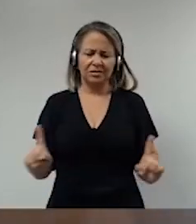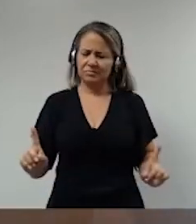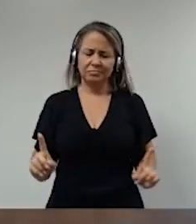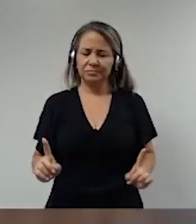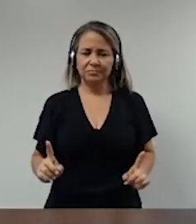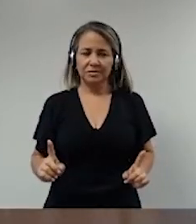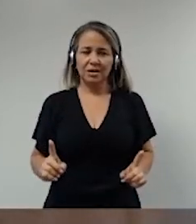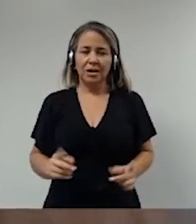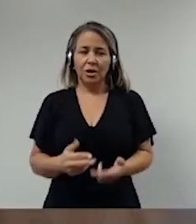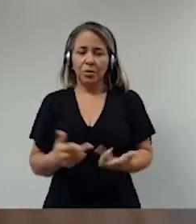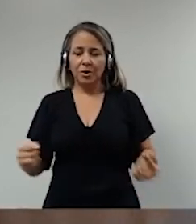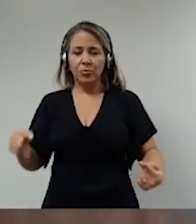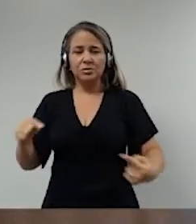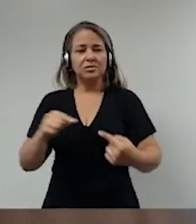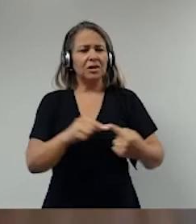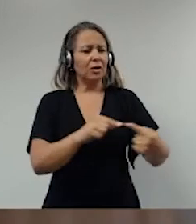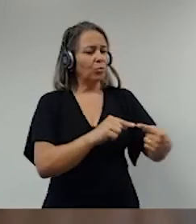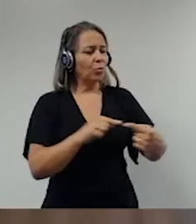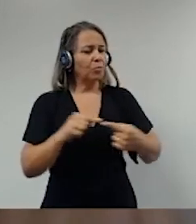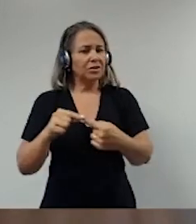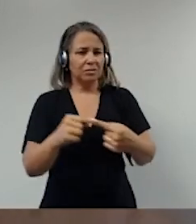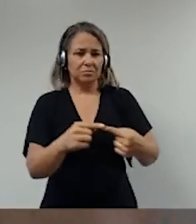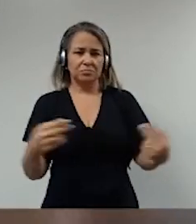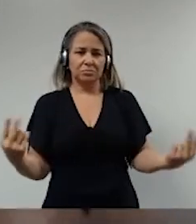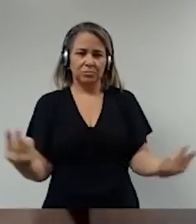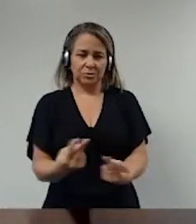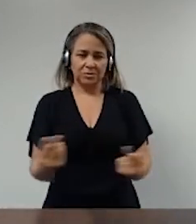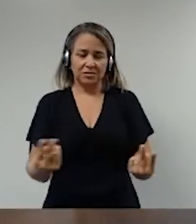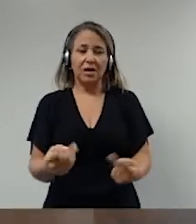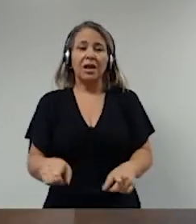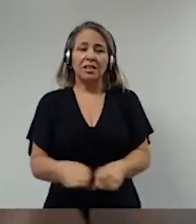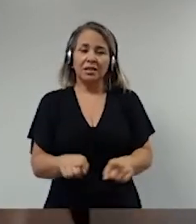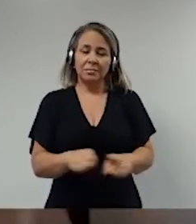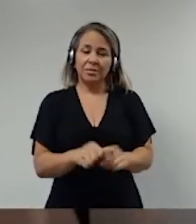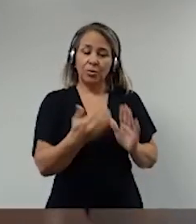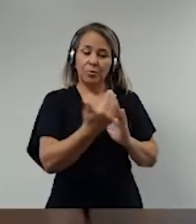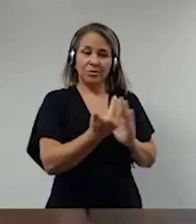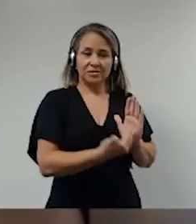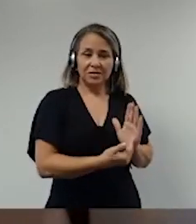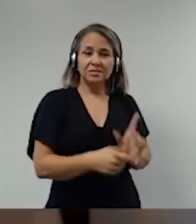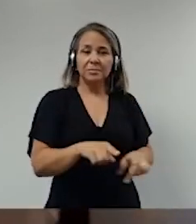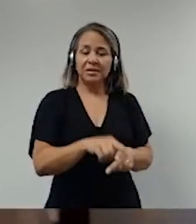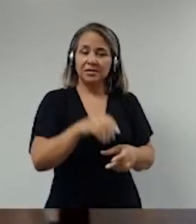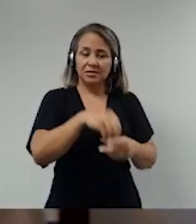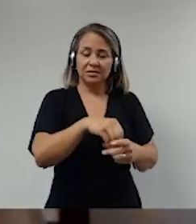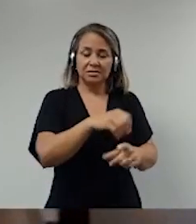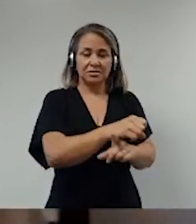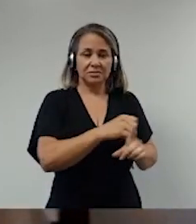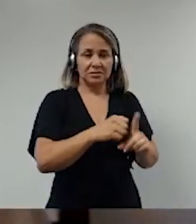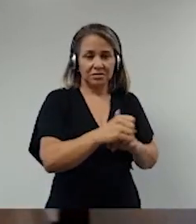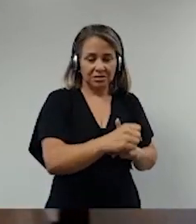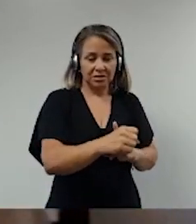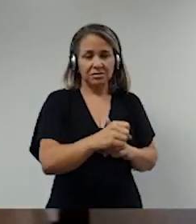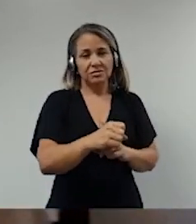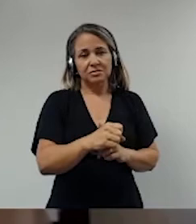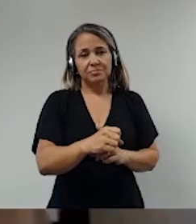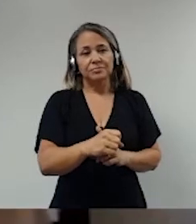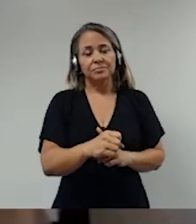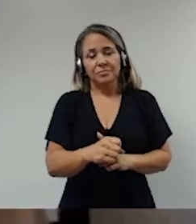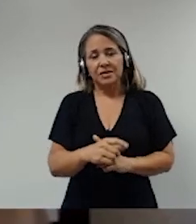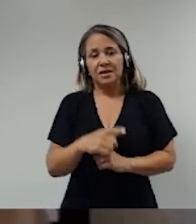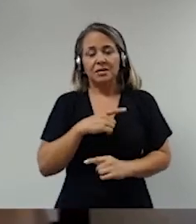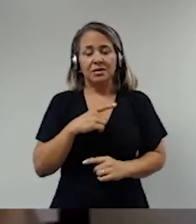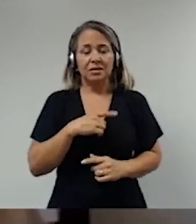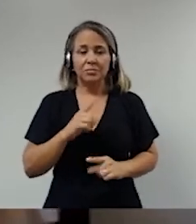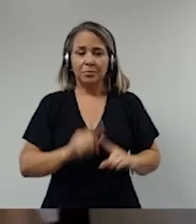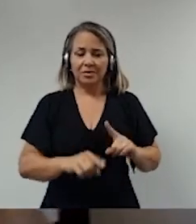está extremamente linkada à outra. E o outro processo é um protagonismo da sociedade, e dessa vez sem aparelhamentos